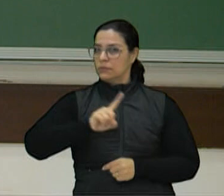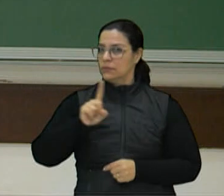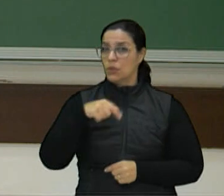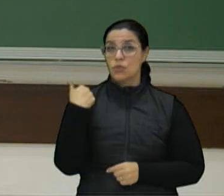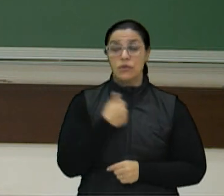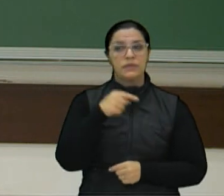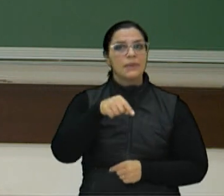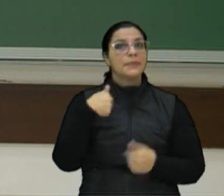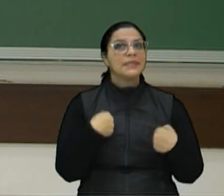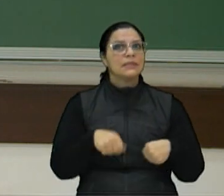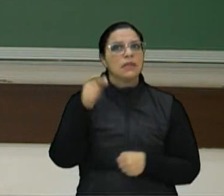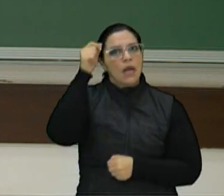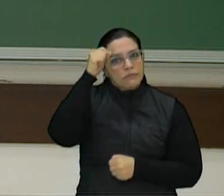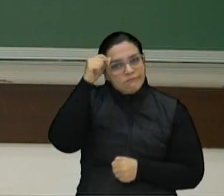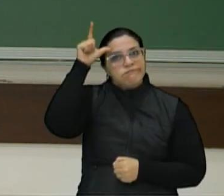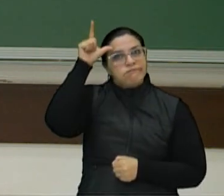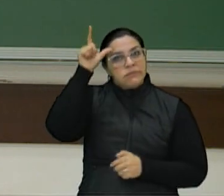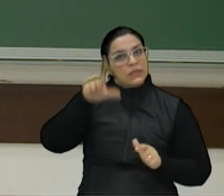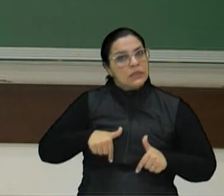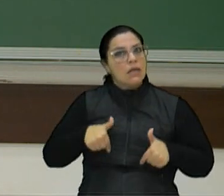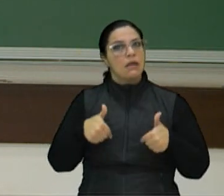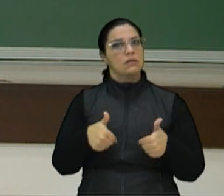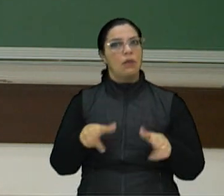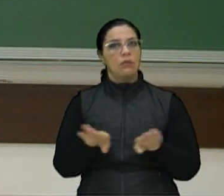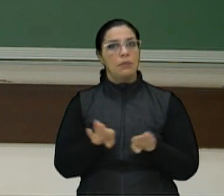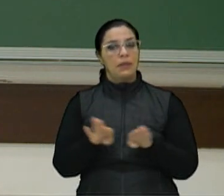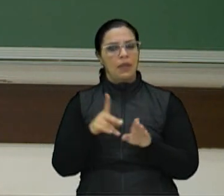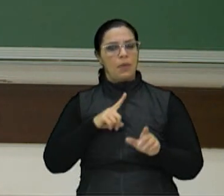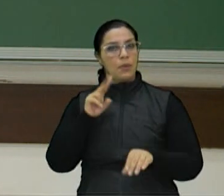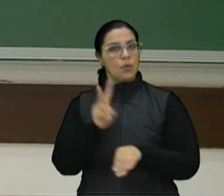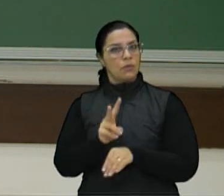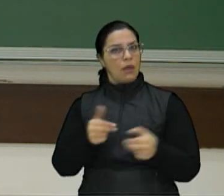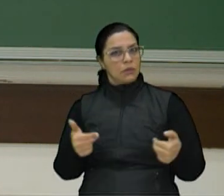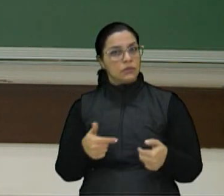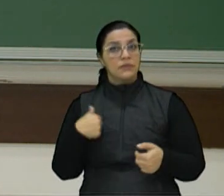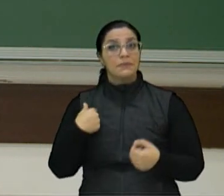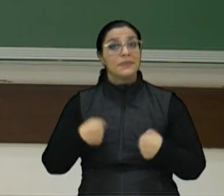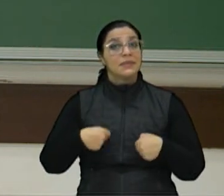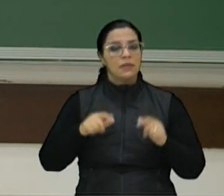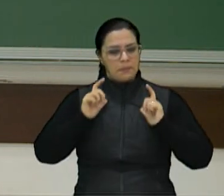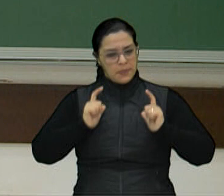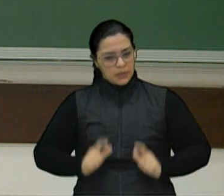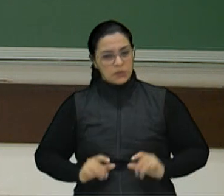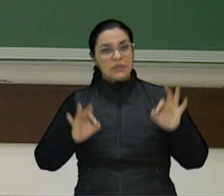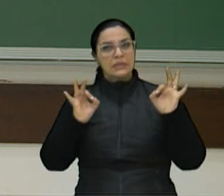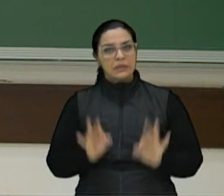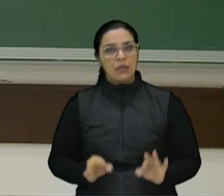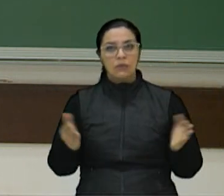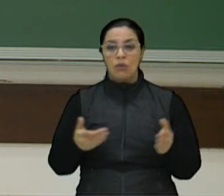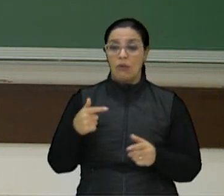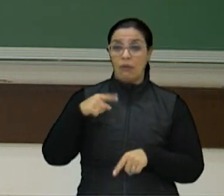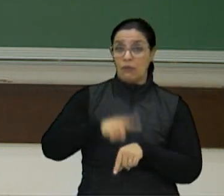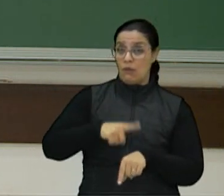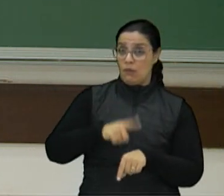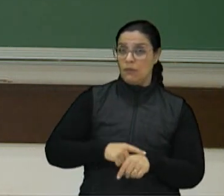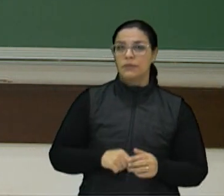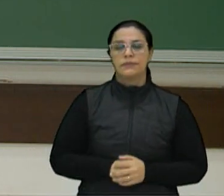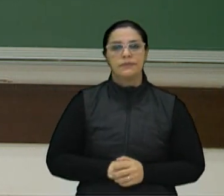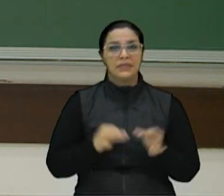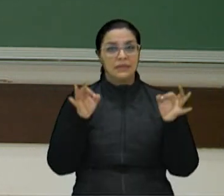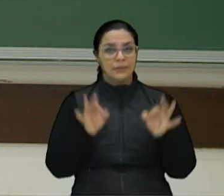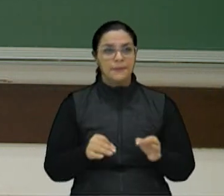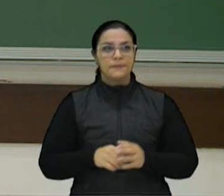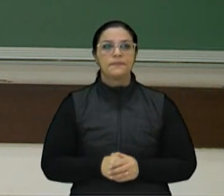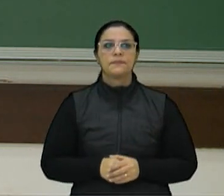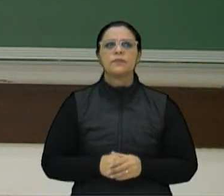você tome atitudes cidadã. Você tem que ser um cidadão nessa hora, certo?